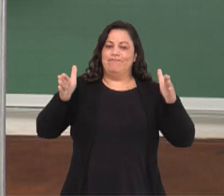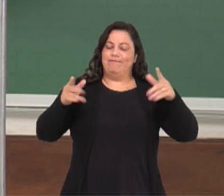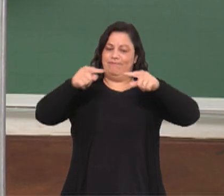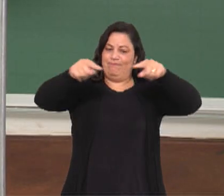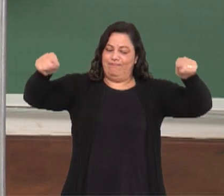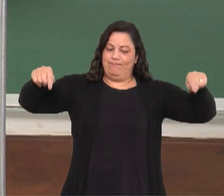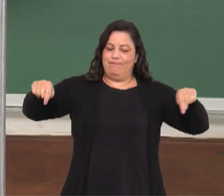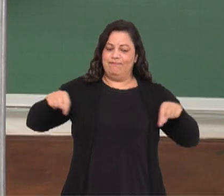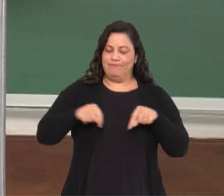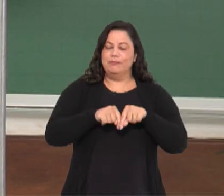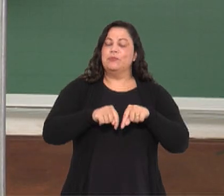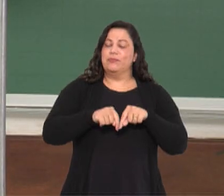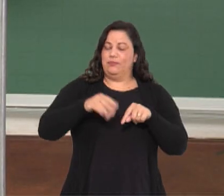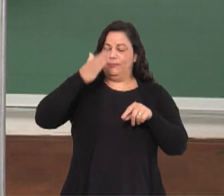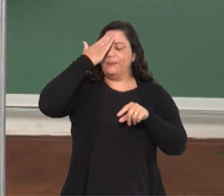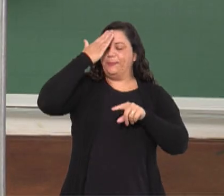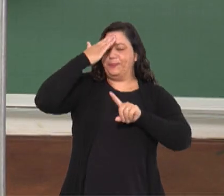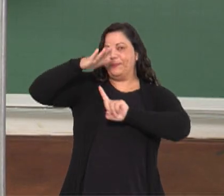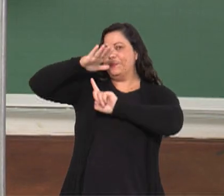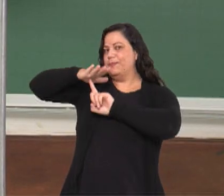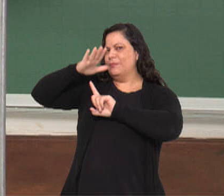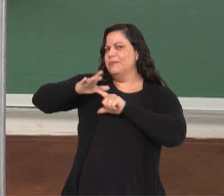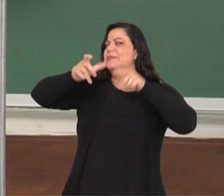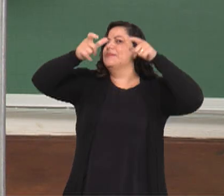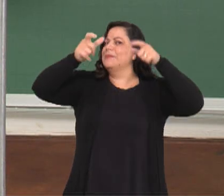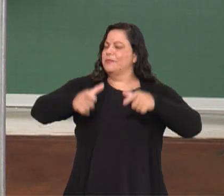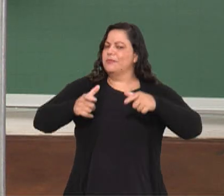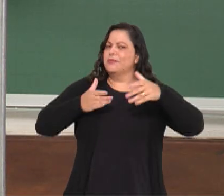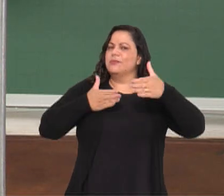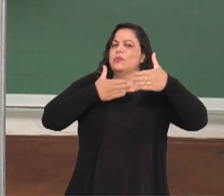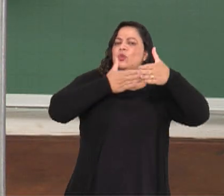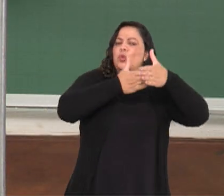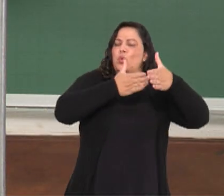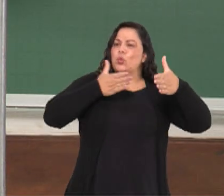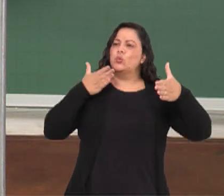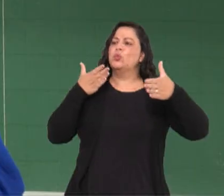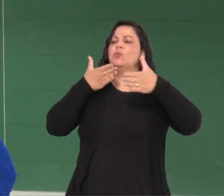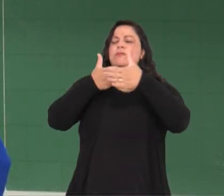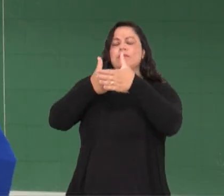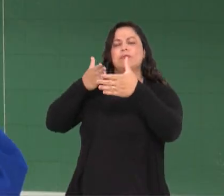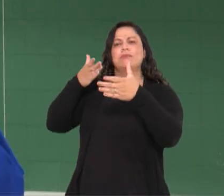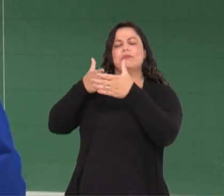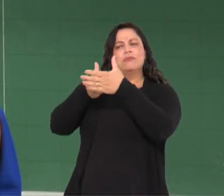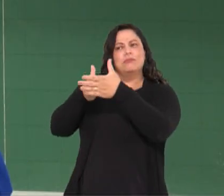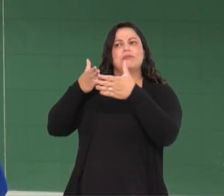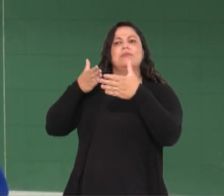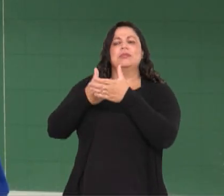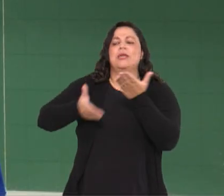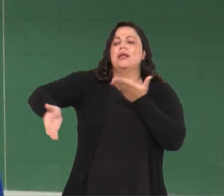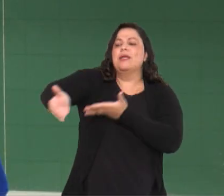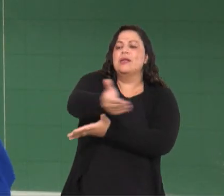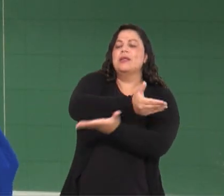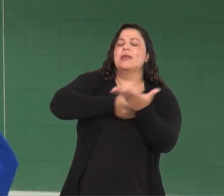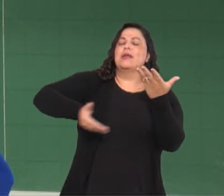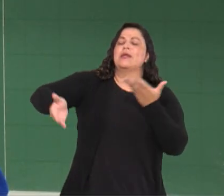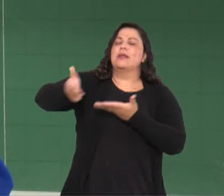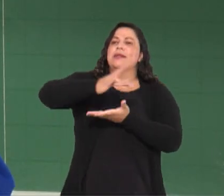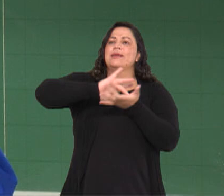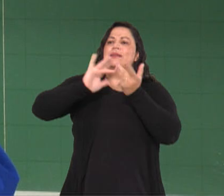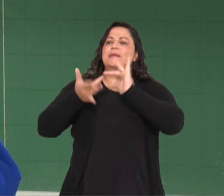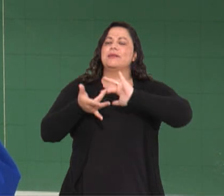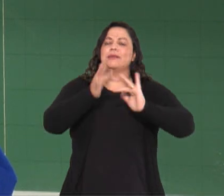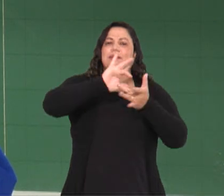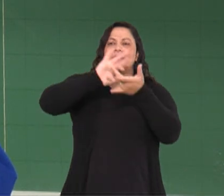temos aí a sua localização, as suas fronteiras, os seus limites territoriais e as relações que existem dentro